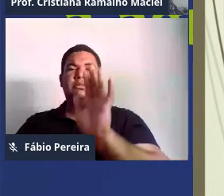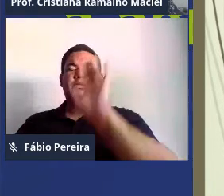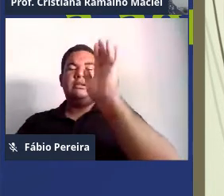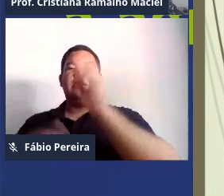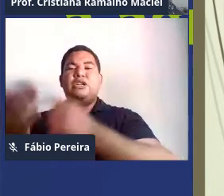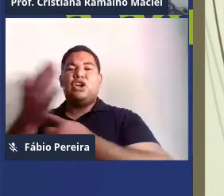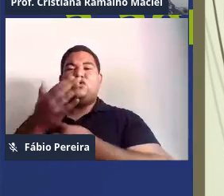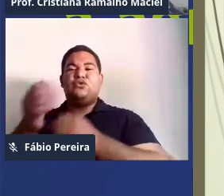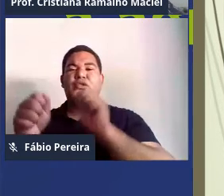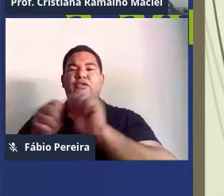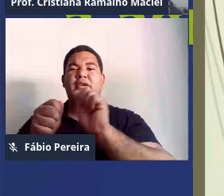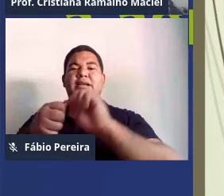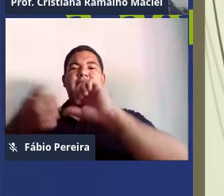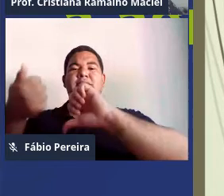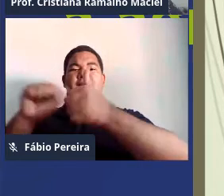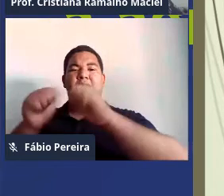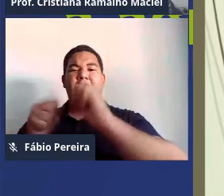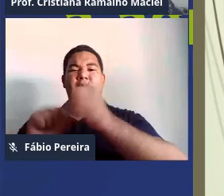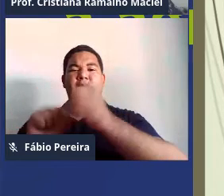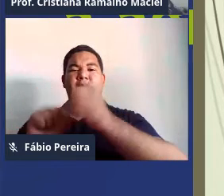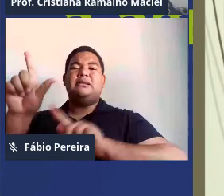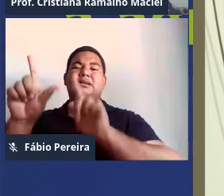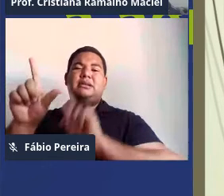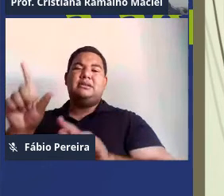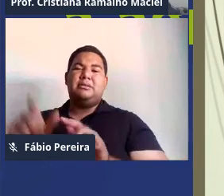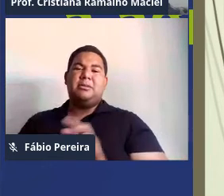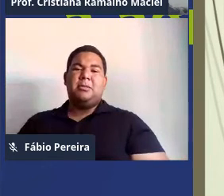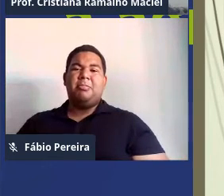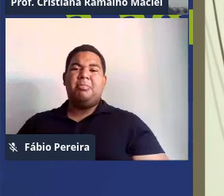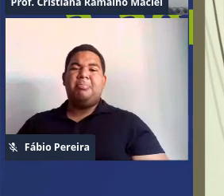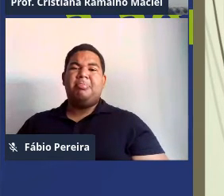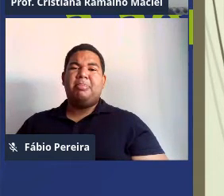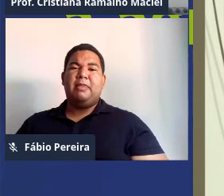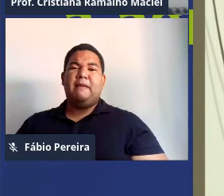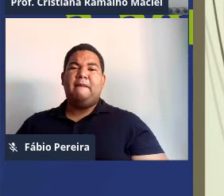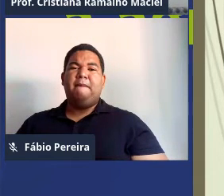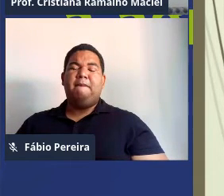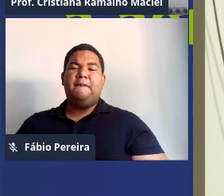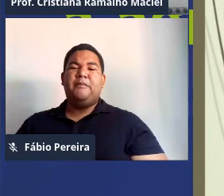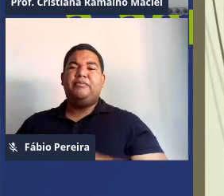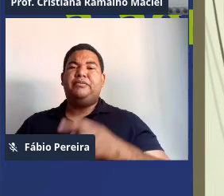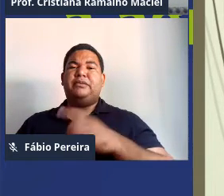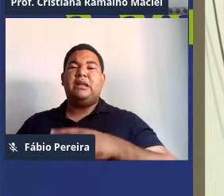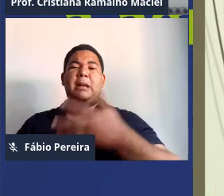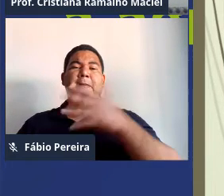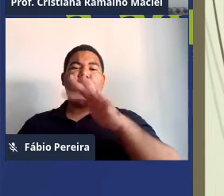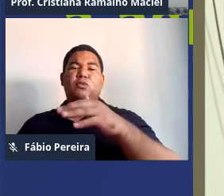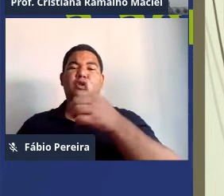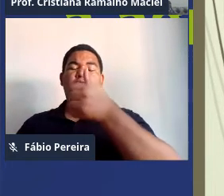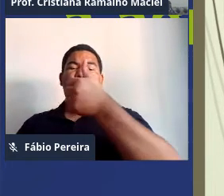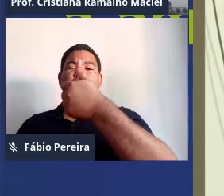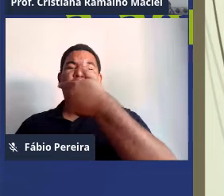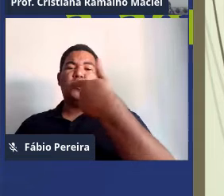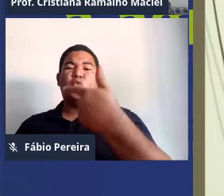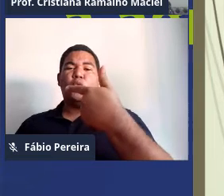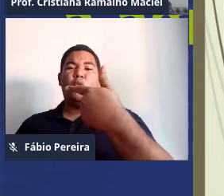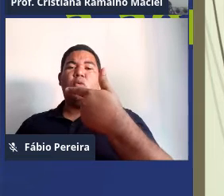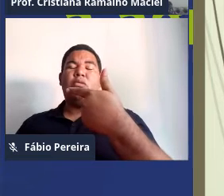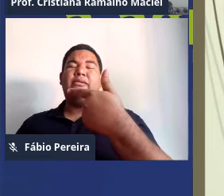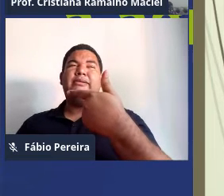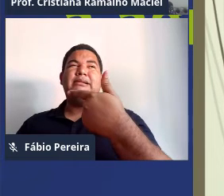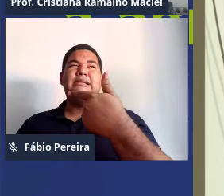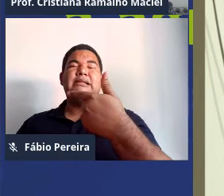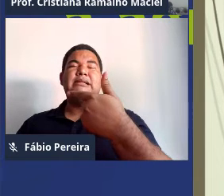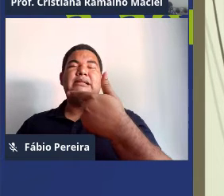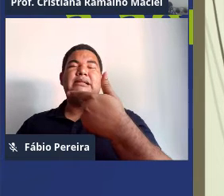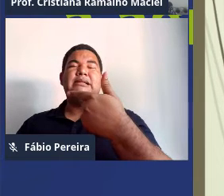usar menos do que 12 tipos de programas diferentes de computador para analisar isso.